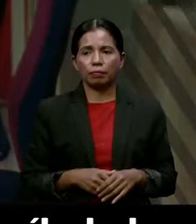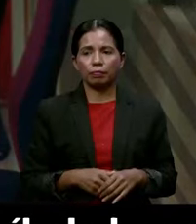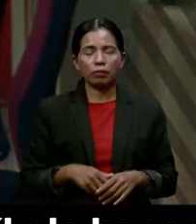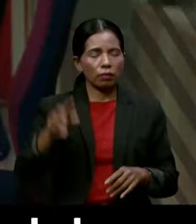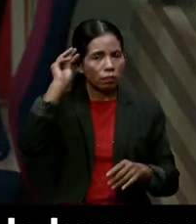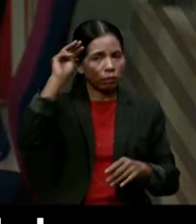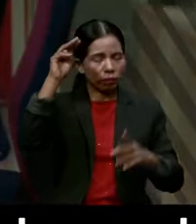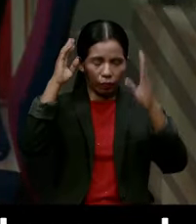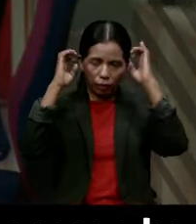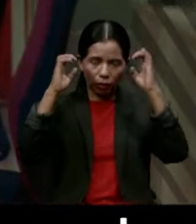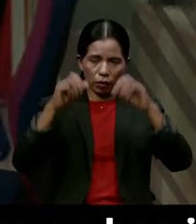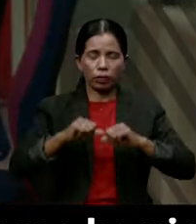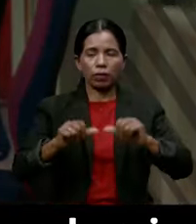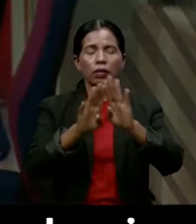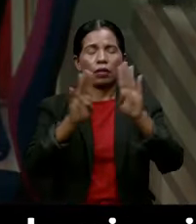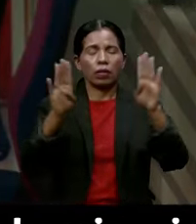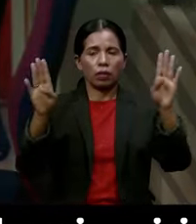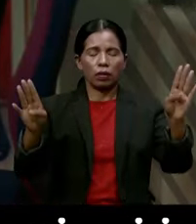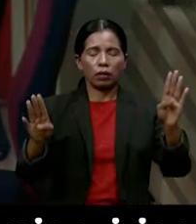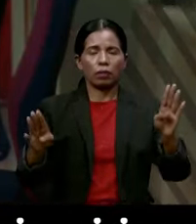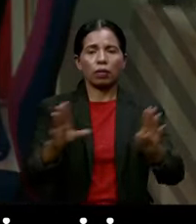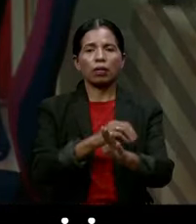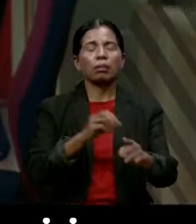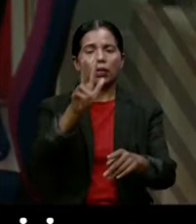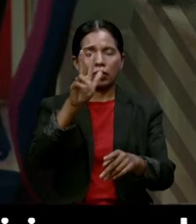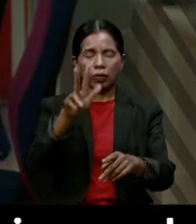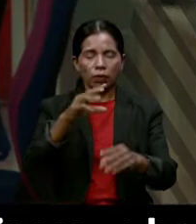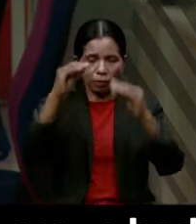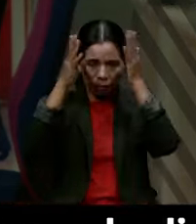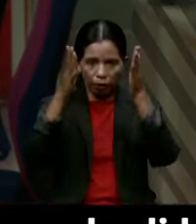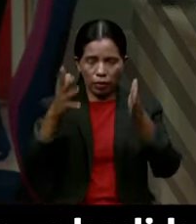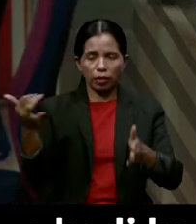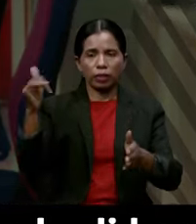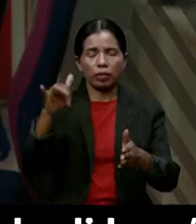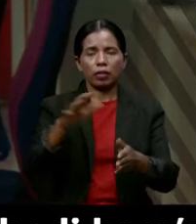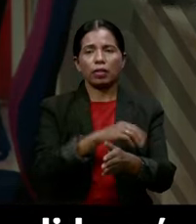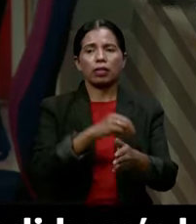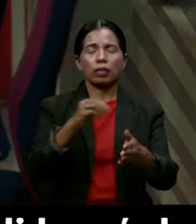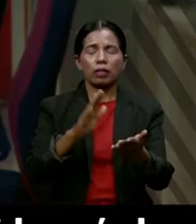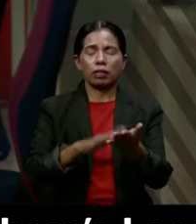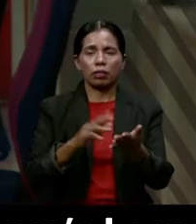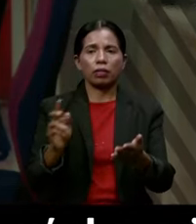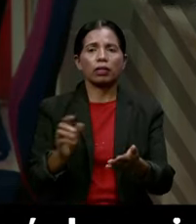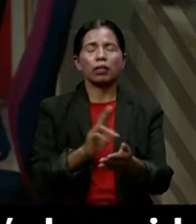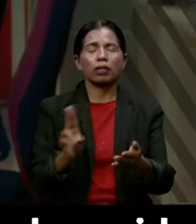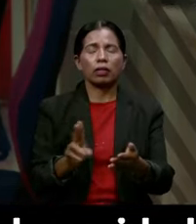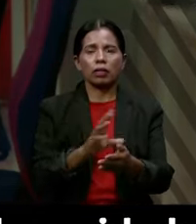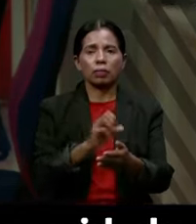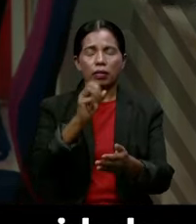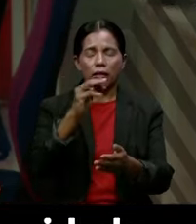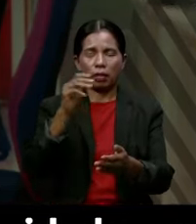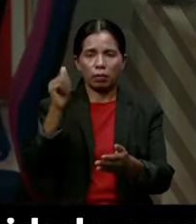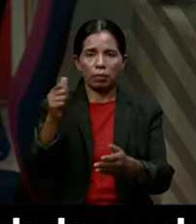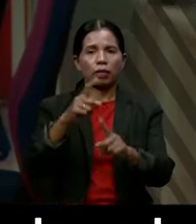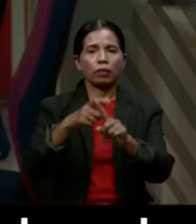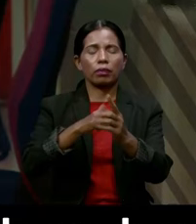Ministério da Educação se continua logo a bolsa candidatura fase da Tolo para professor Cira Ensino Secundário Geral no Ensino Técnico Vocacional e a Fula